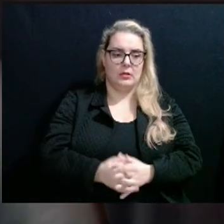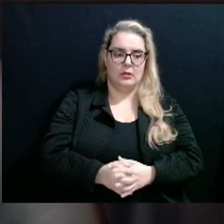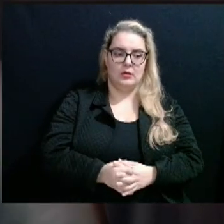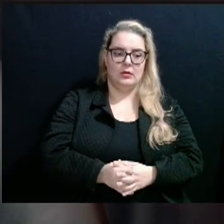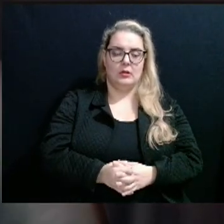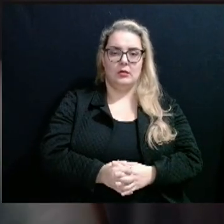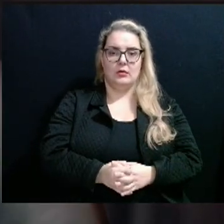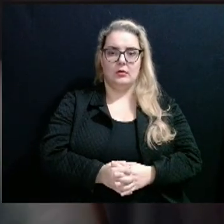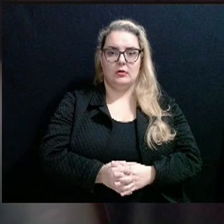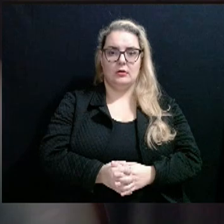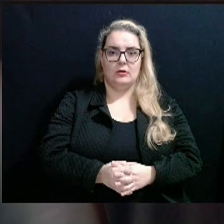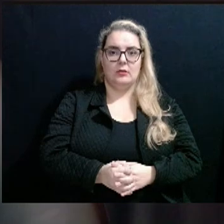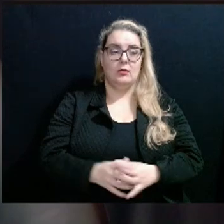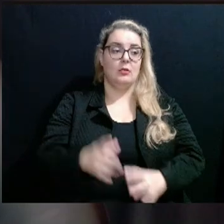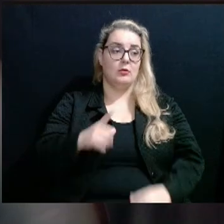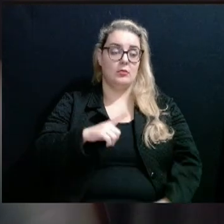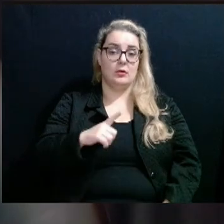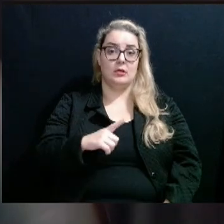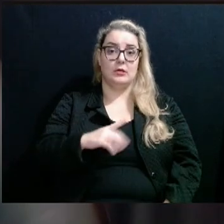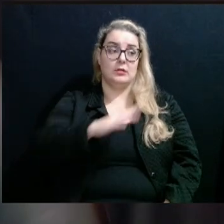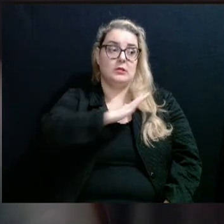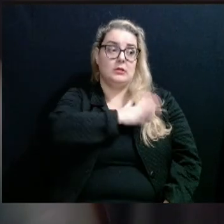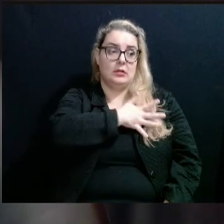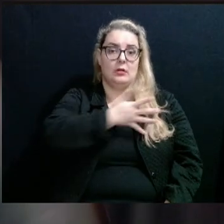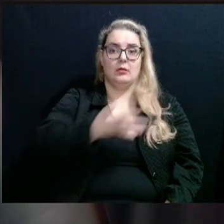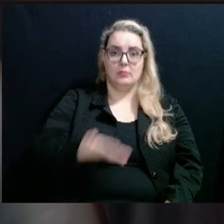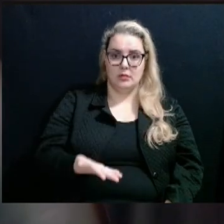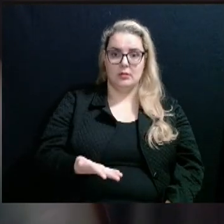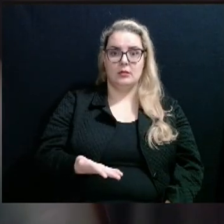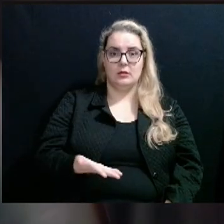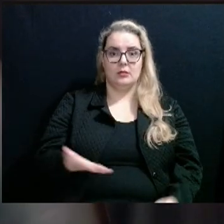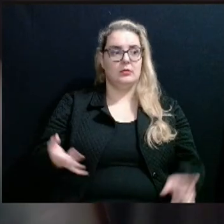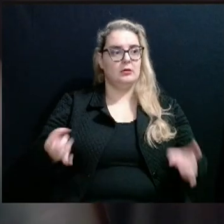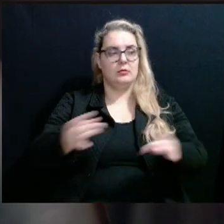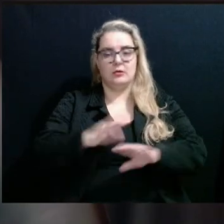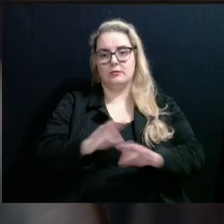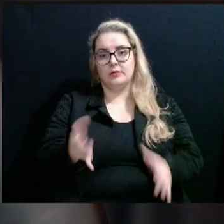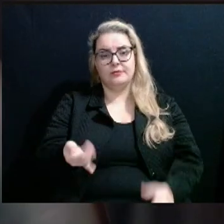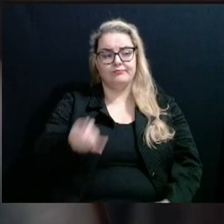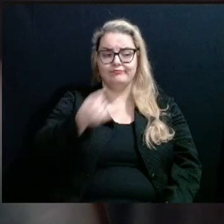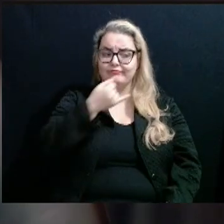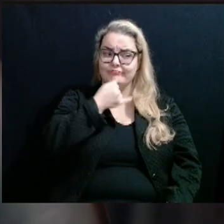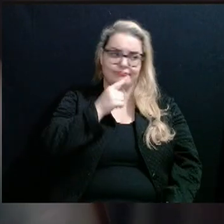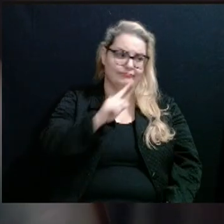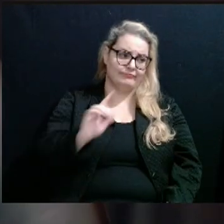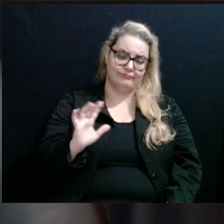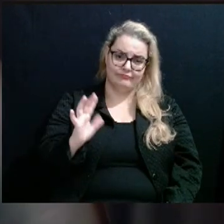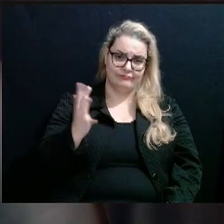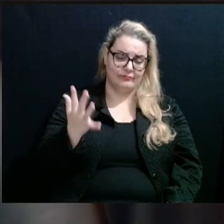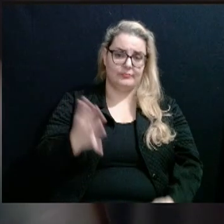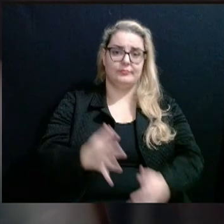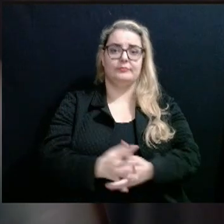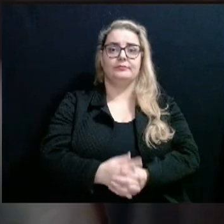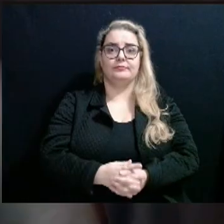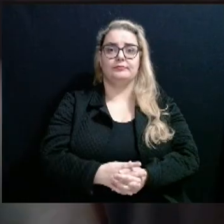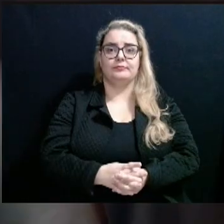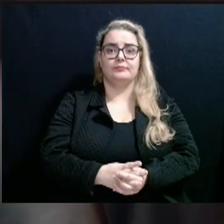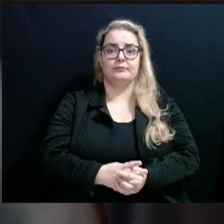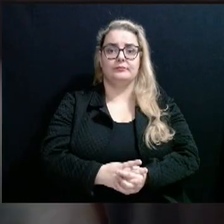o preconceito e ele vai acabar rapidinho, infelizmente não vai acontecer. É É. uma coisa que vai sendo,